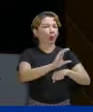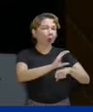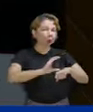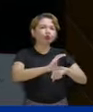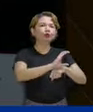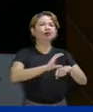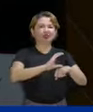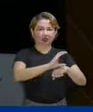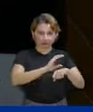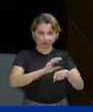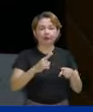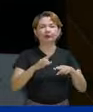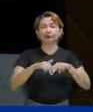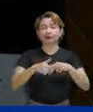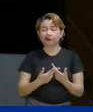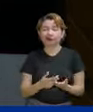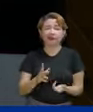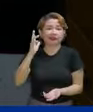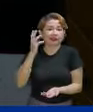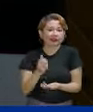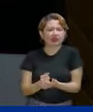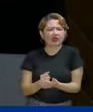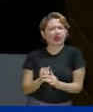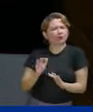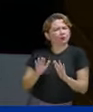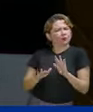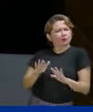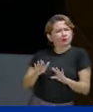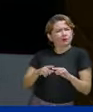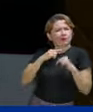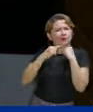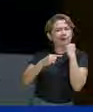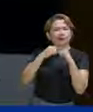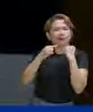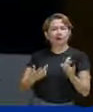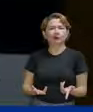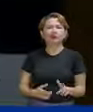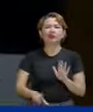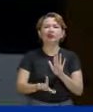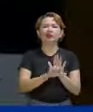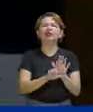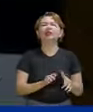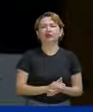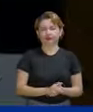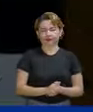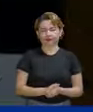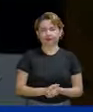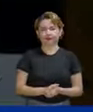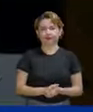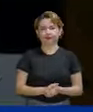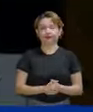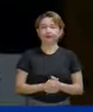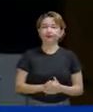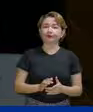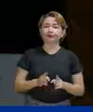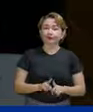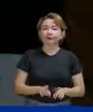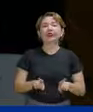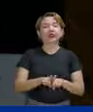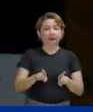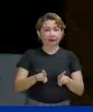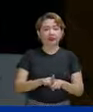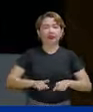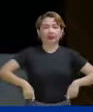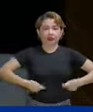constitucional, tornando a decisão questionável sob o ponto de vista da legalidade. Por fim, alegou